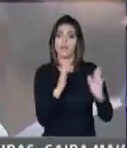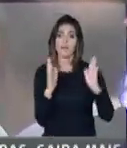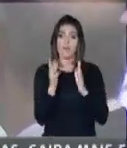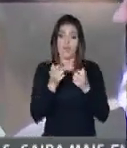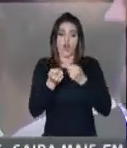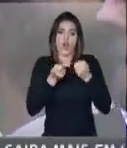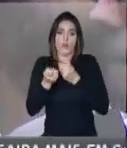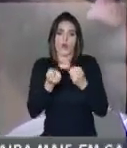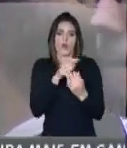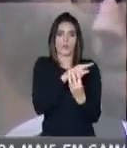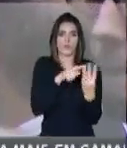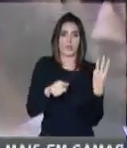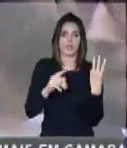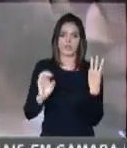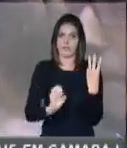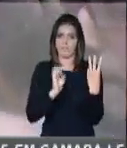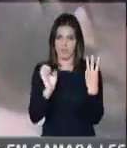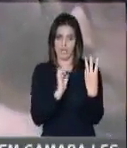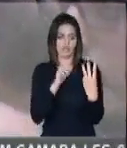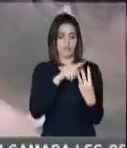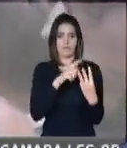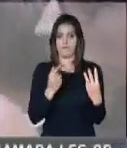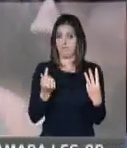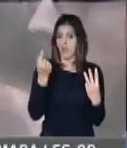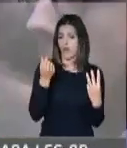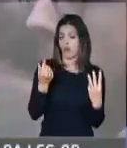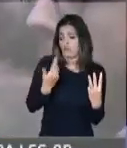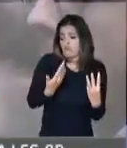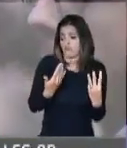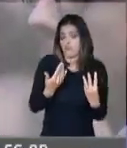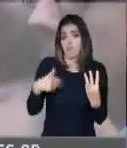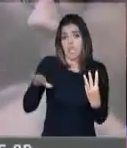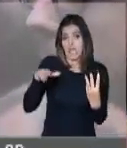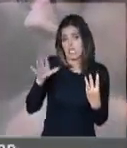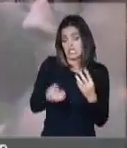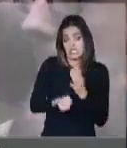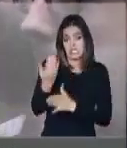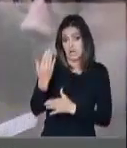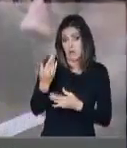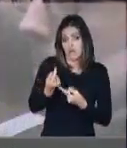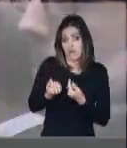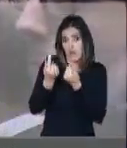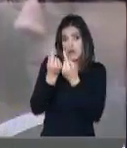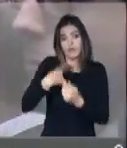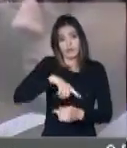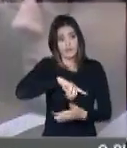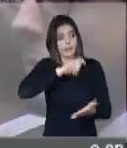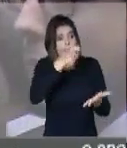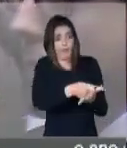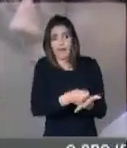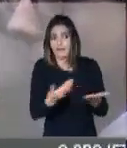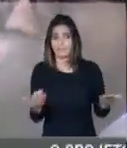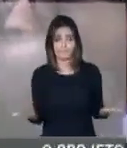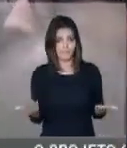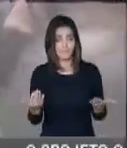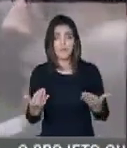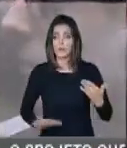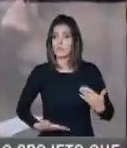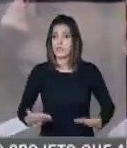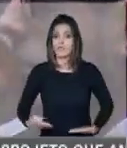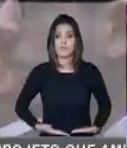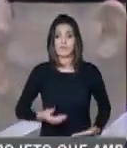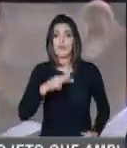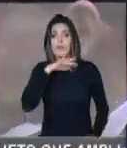no monopólio. São três companhias que cobram o valor que querem nas passagens aéreas e todos nós pagamos essa conta. O serviço